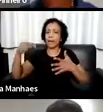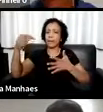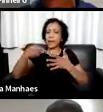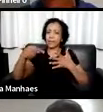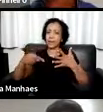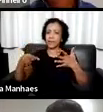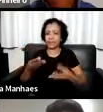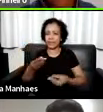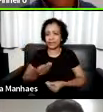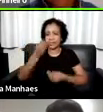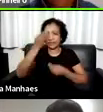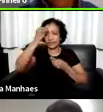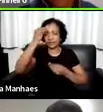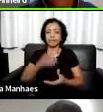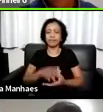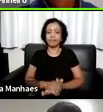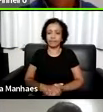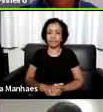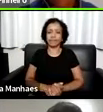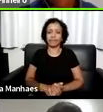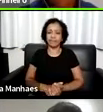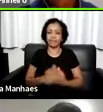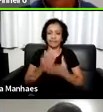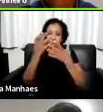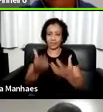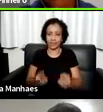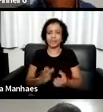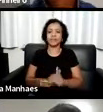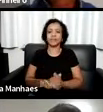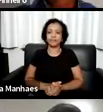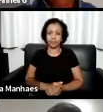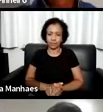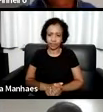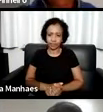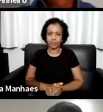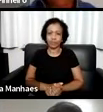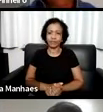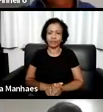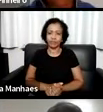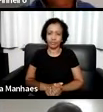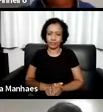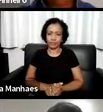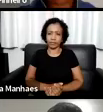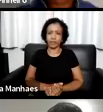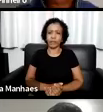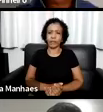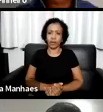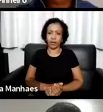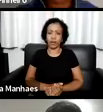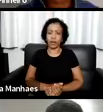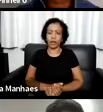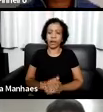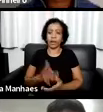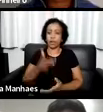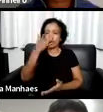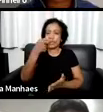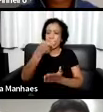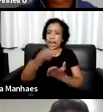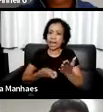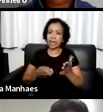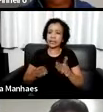Aí? Consegui anotá-los. E vamos orar por eles agora. É importante registrar aqui, irmãos, que as pessoas estão escrevendo aqui